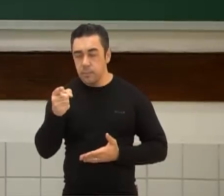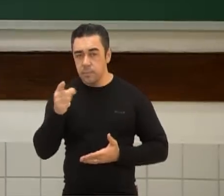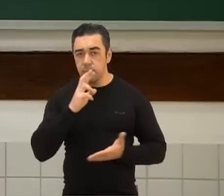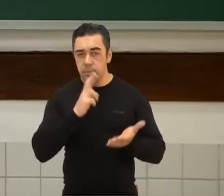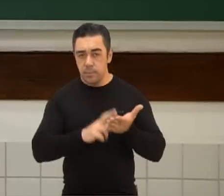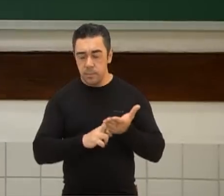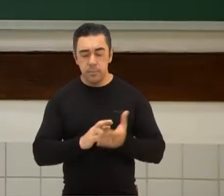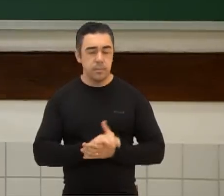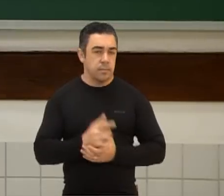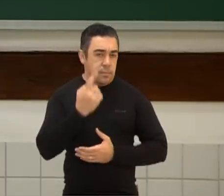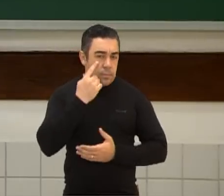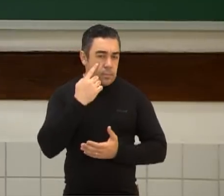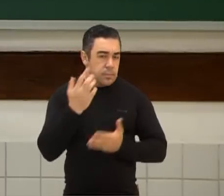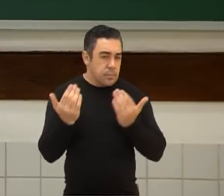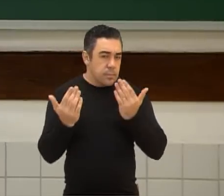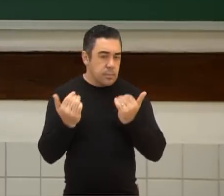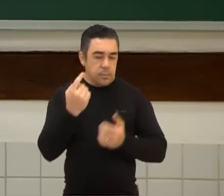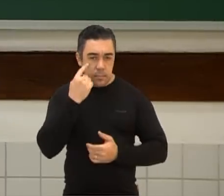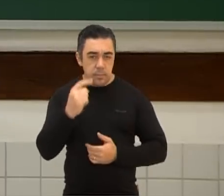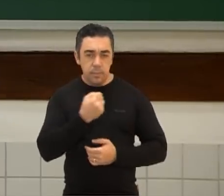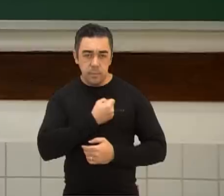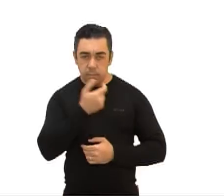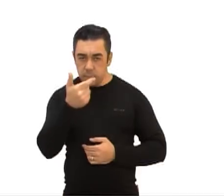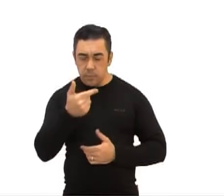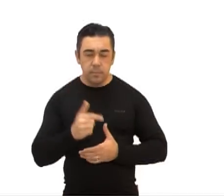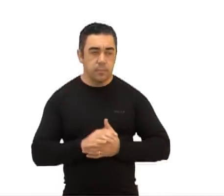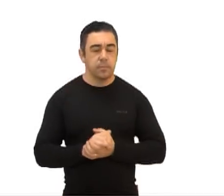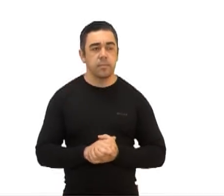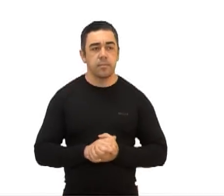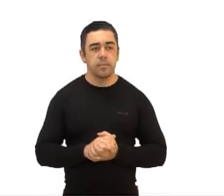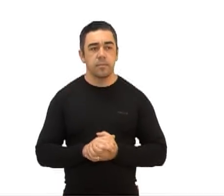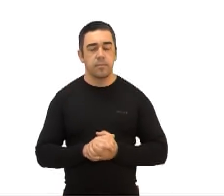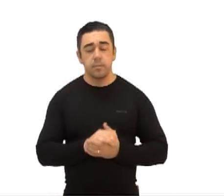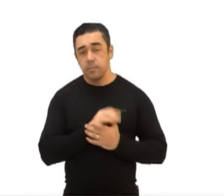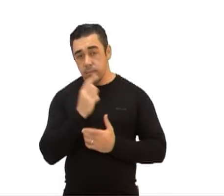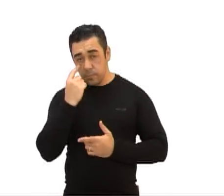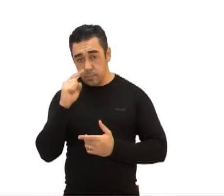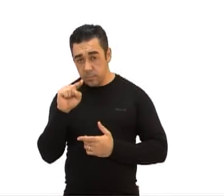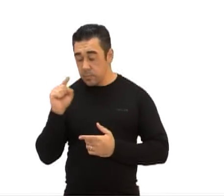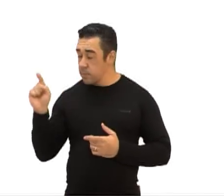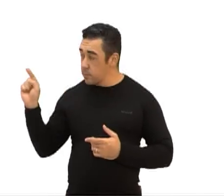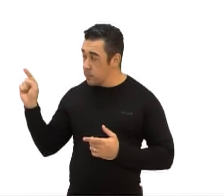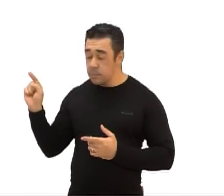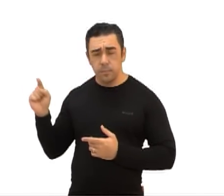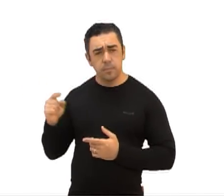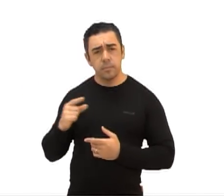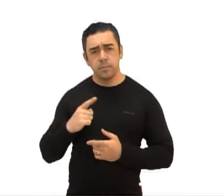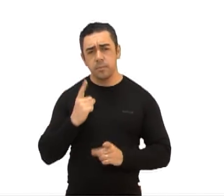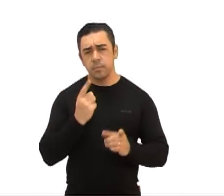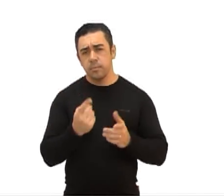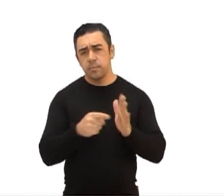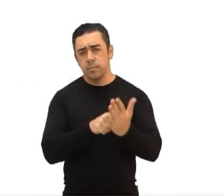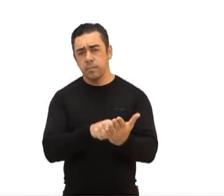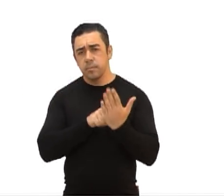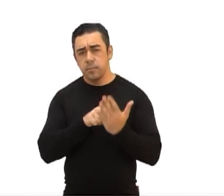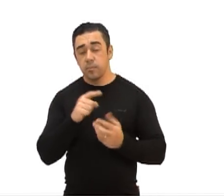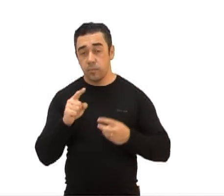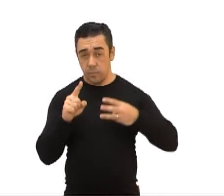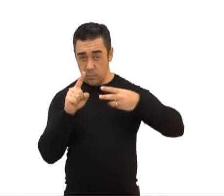resolver. Vamos ver aqui o exercício número 2. Observe a figura seguinte e indique